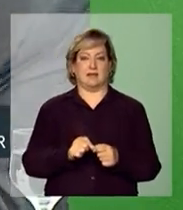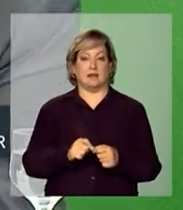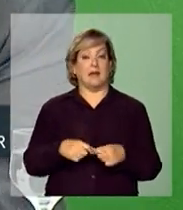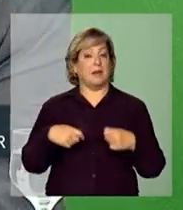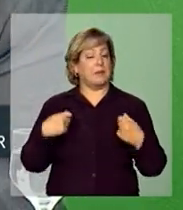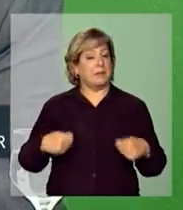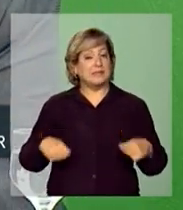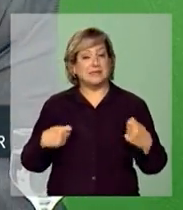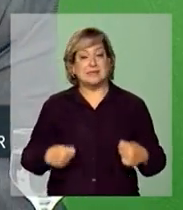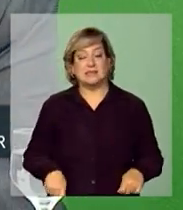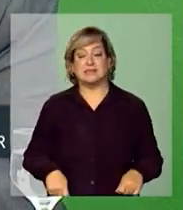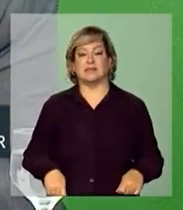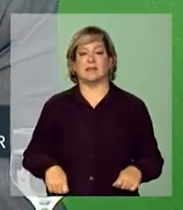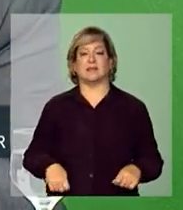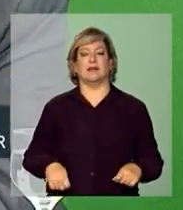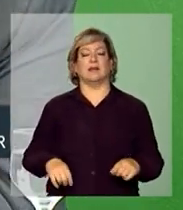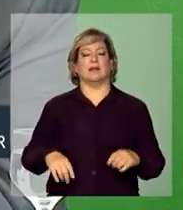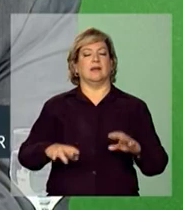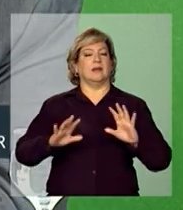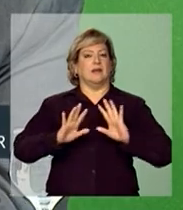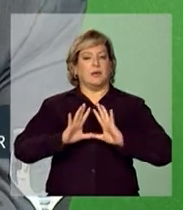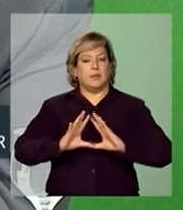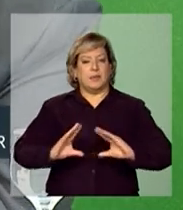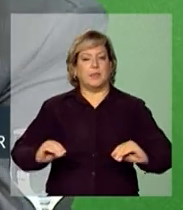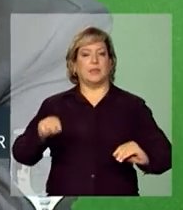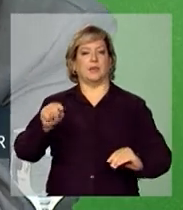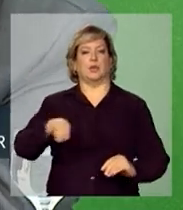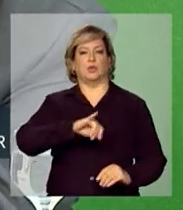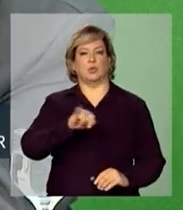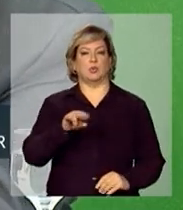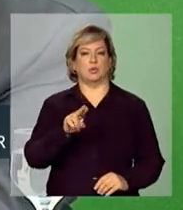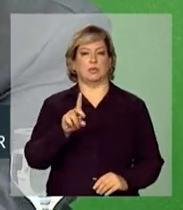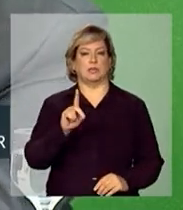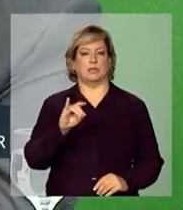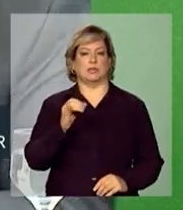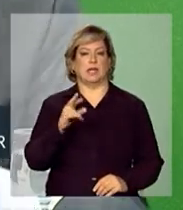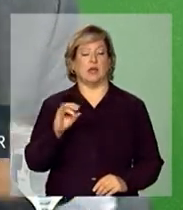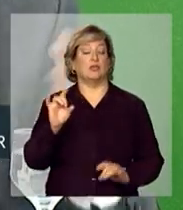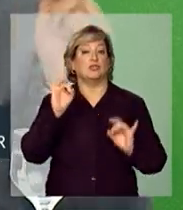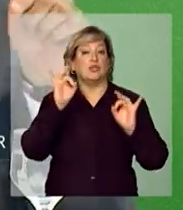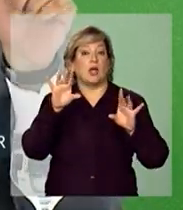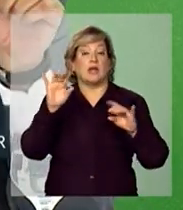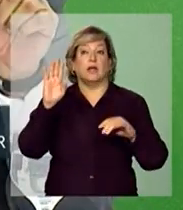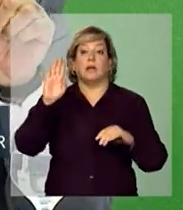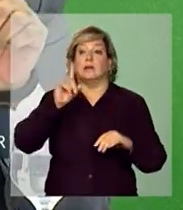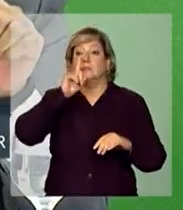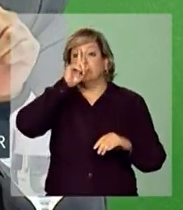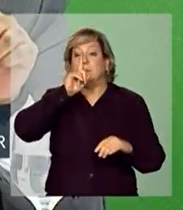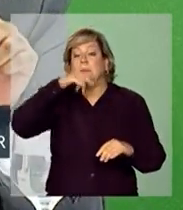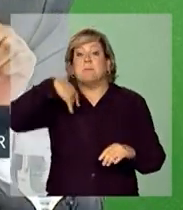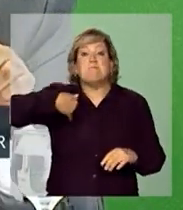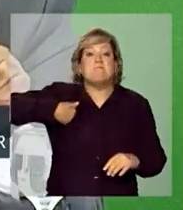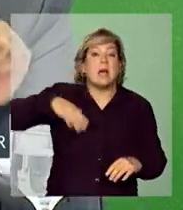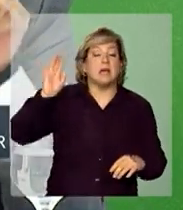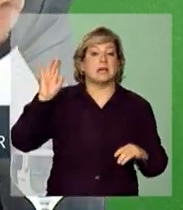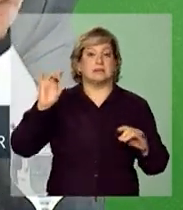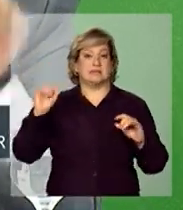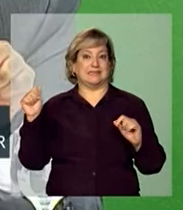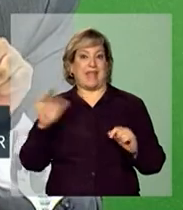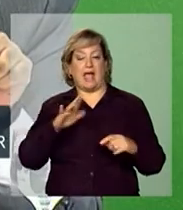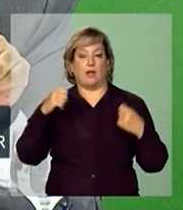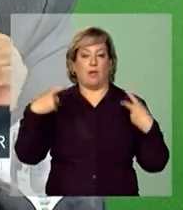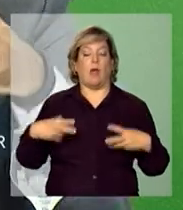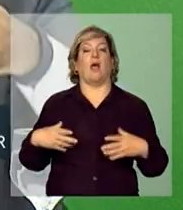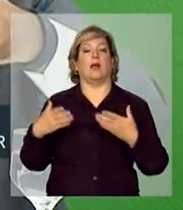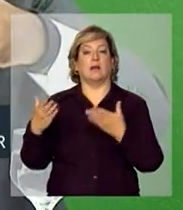desafogar o judiciário levar lá para lá só questões extremas e para isso eu tenho que fortalecer a parte administrativa Tem que